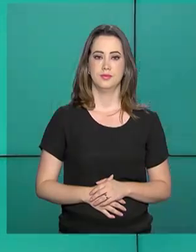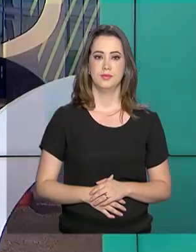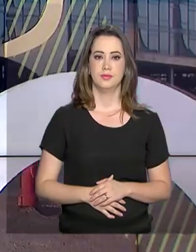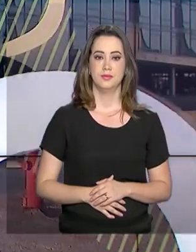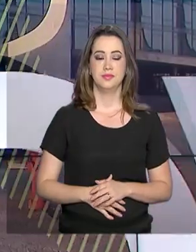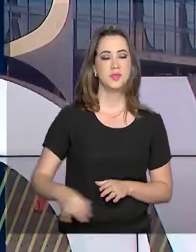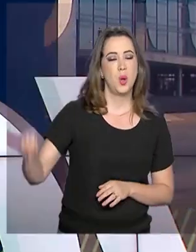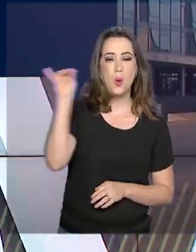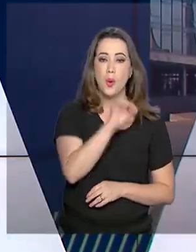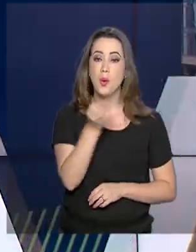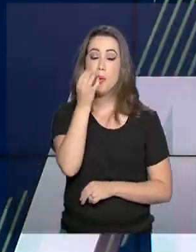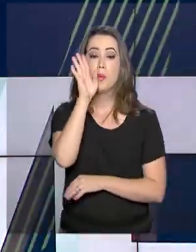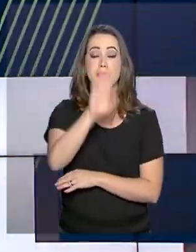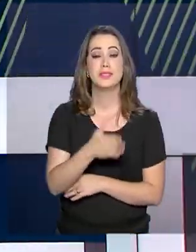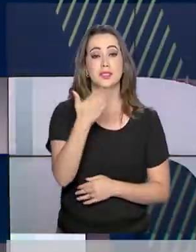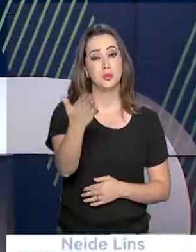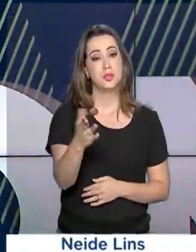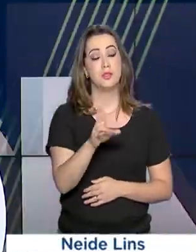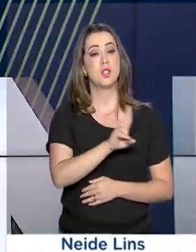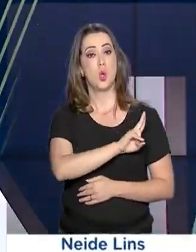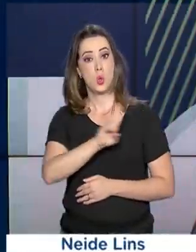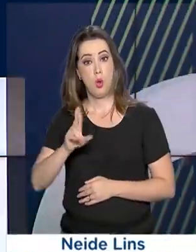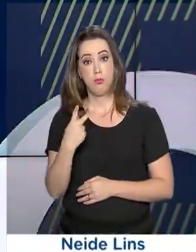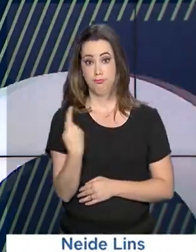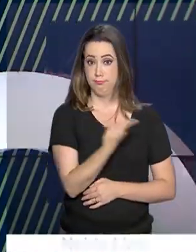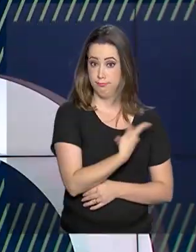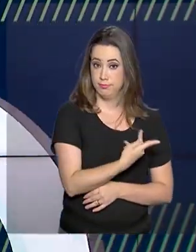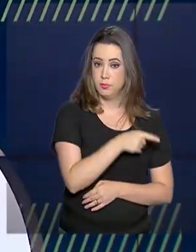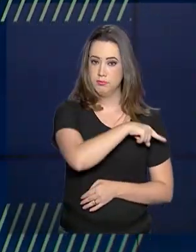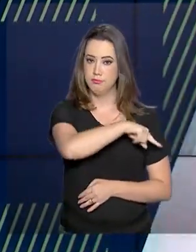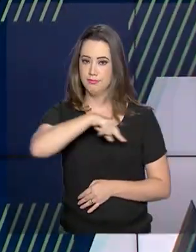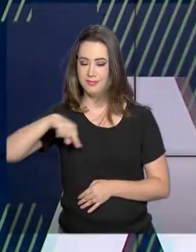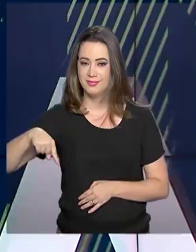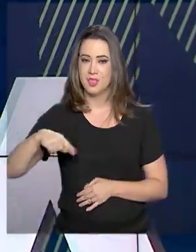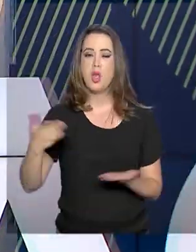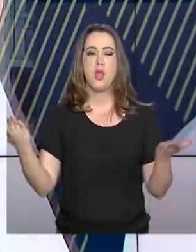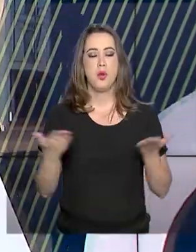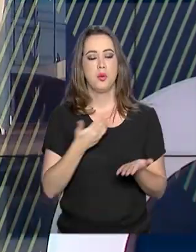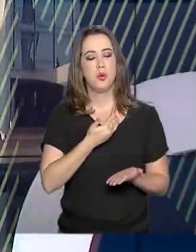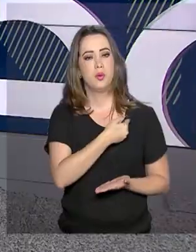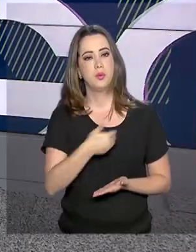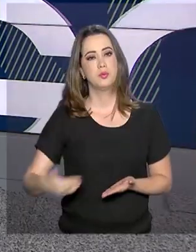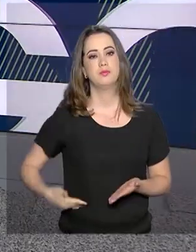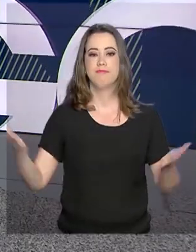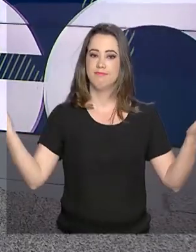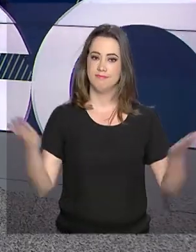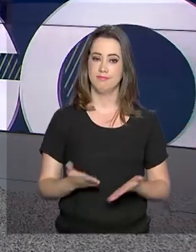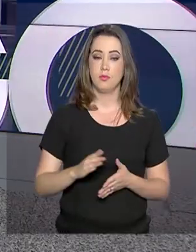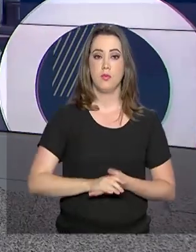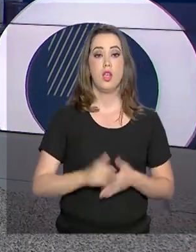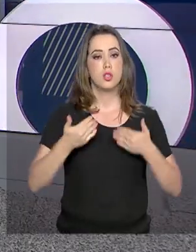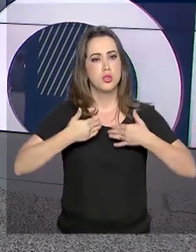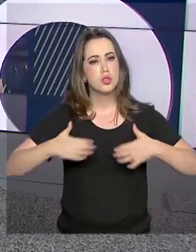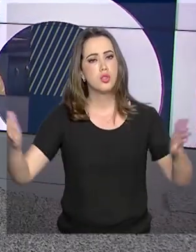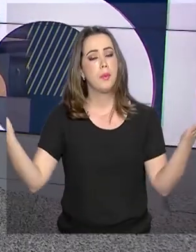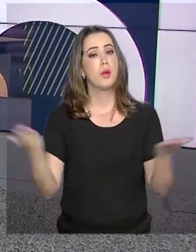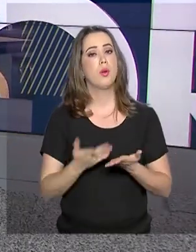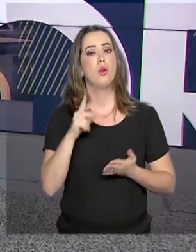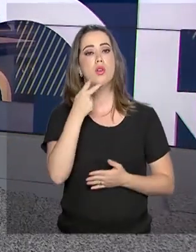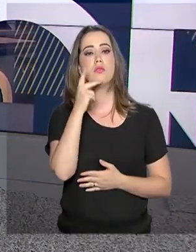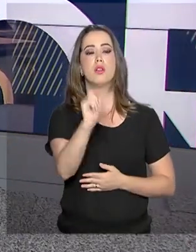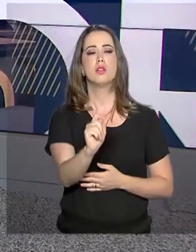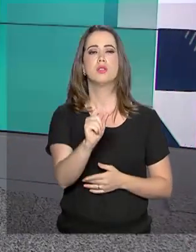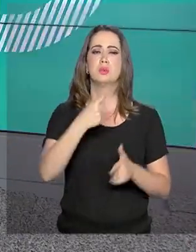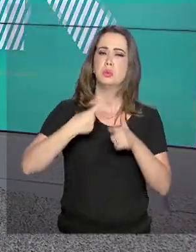olá boa tarde pra você eu sou o roberto camargo estamos no ar com o governo agora ea gente abre esta edição falando